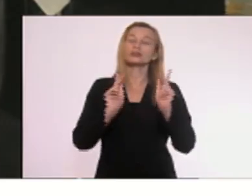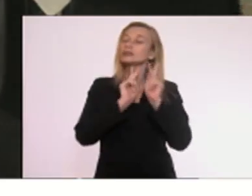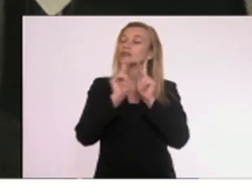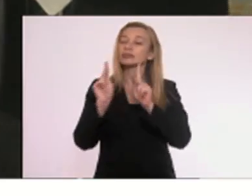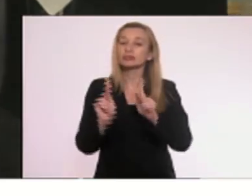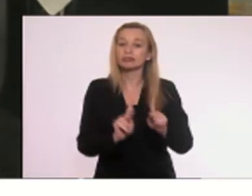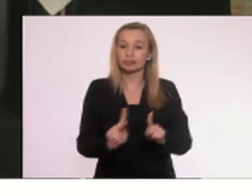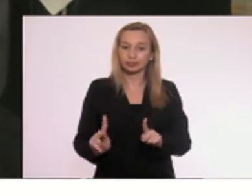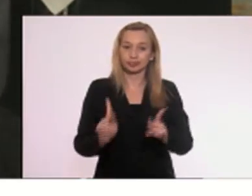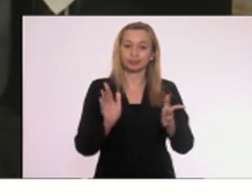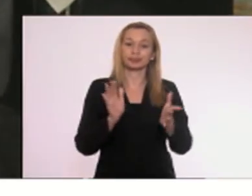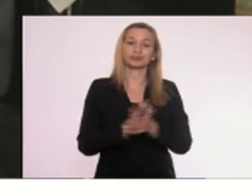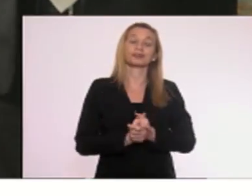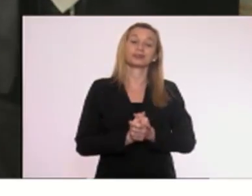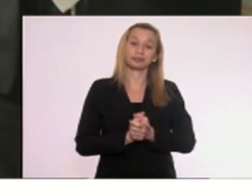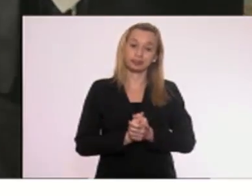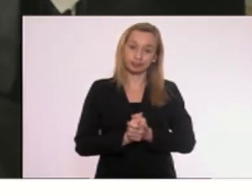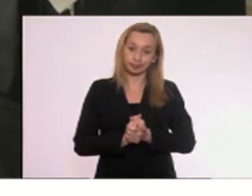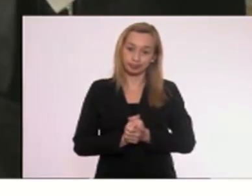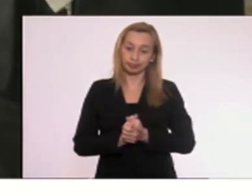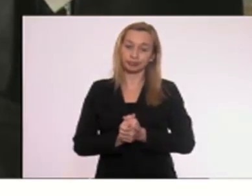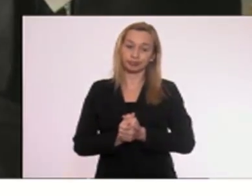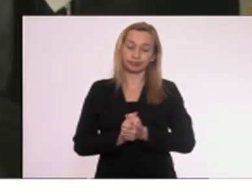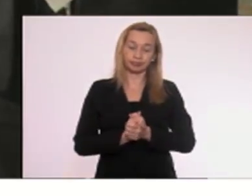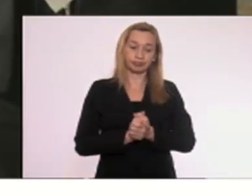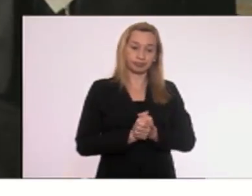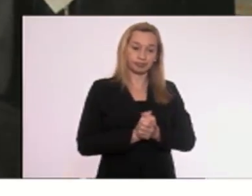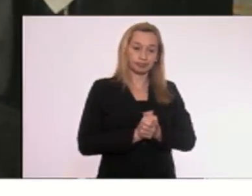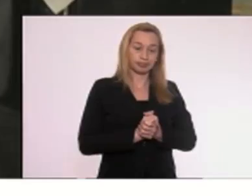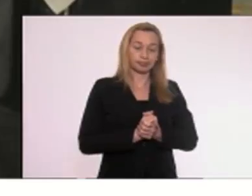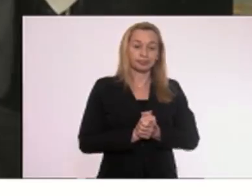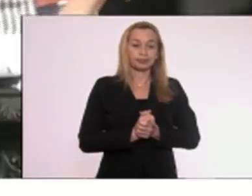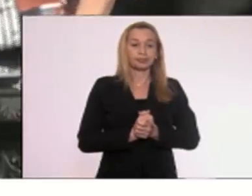excepcionalidade. Destaque votado por aclamação.